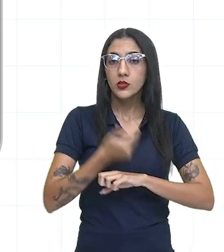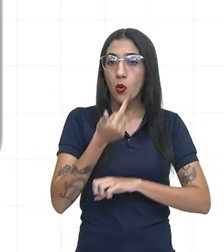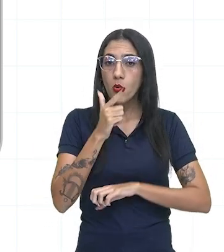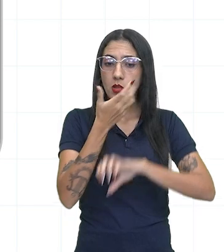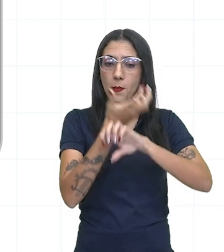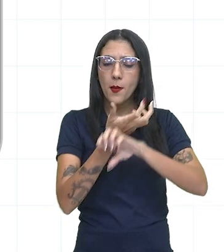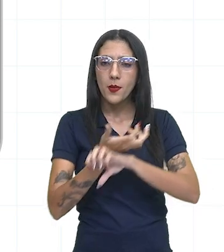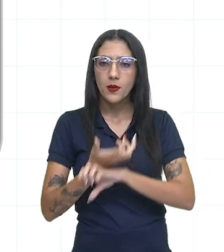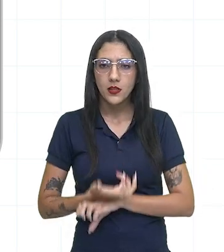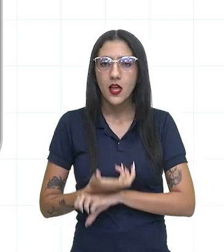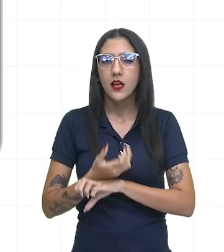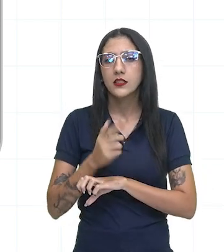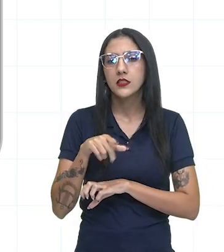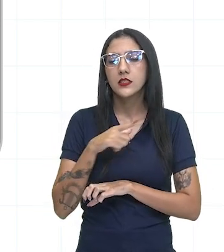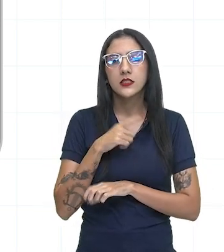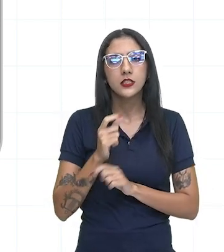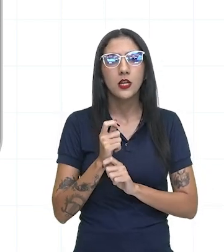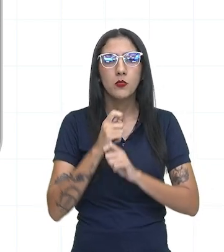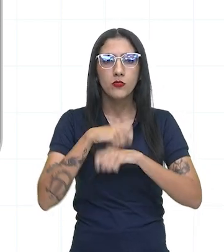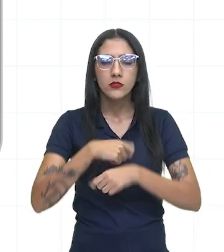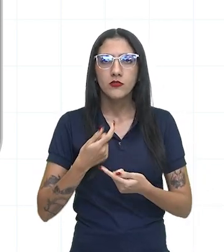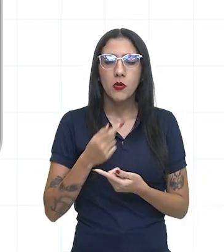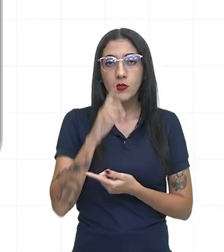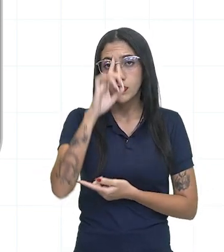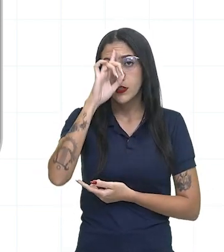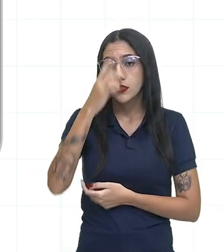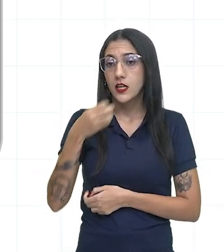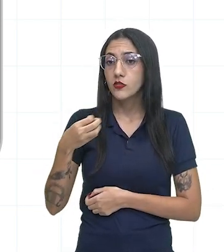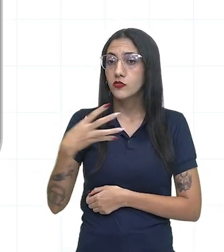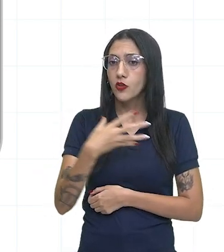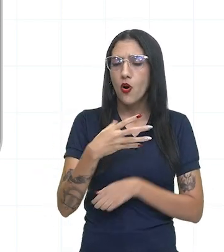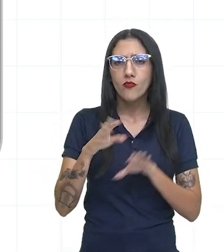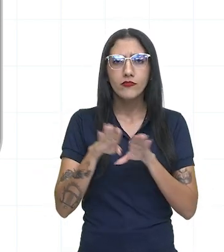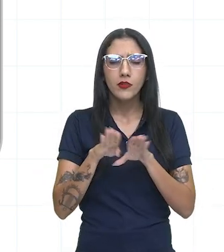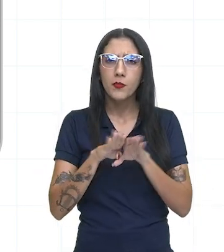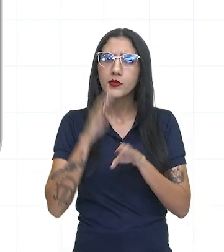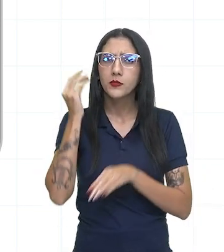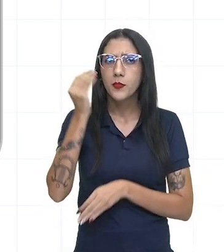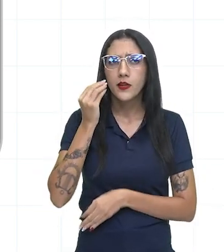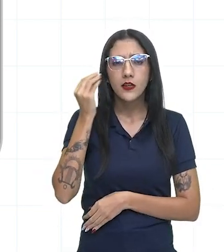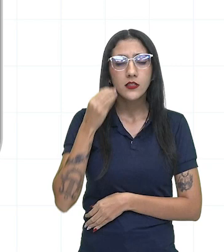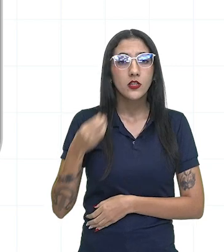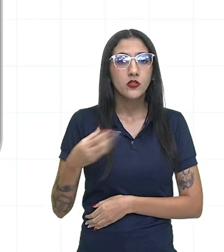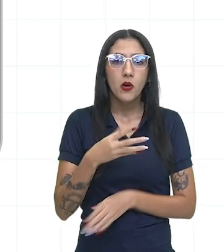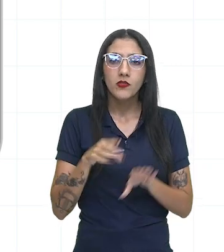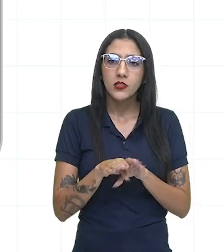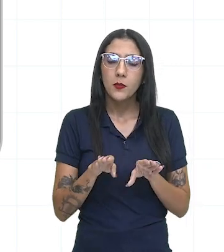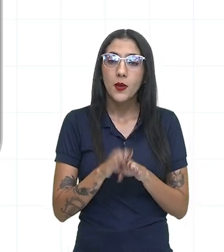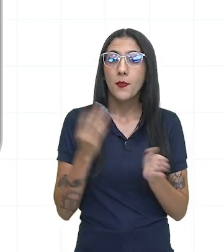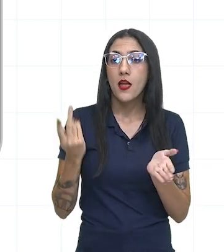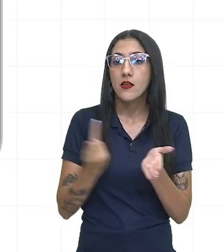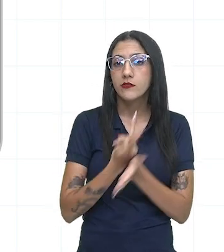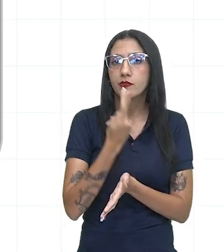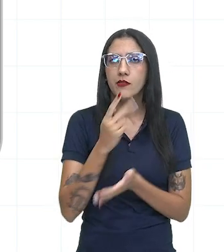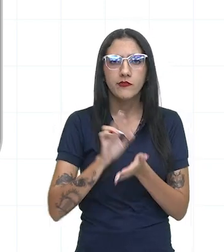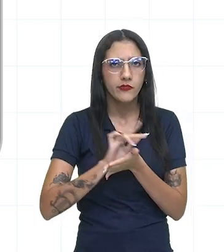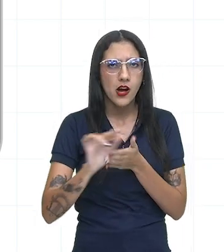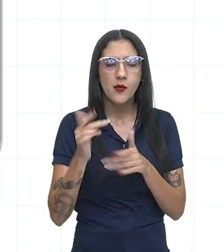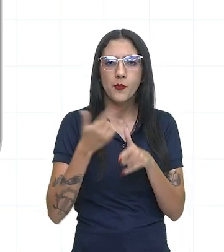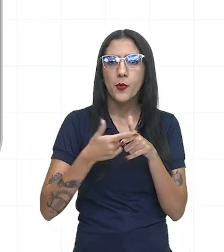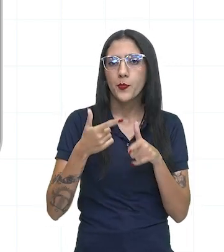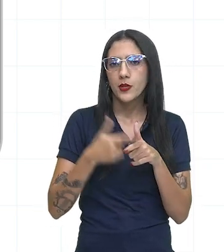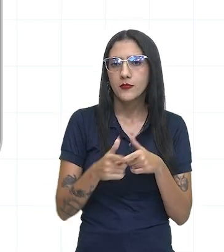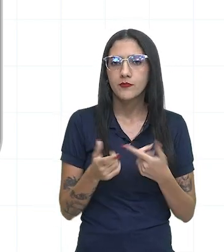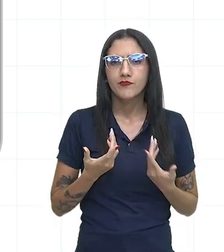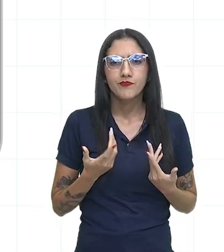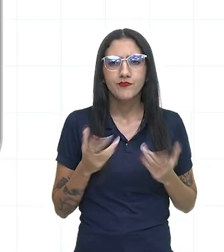resultar em abordagens, né, novas e criativas para resolver problemas complexos. Em